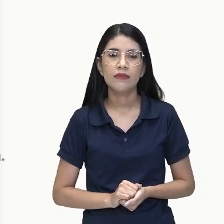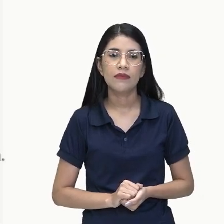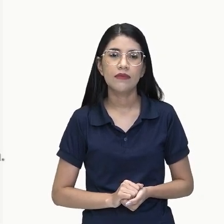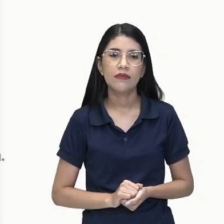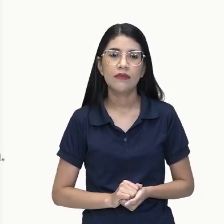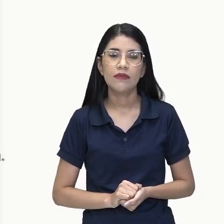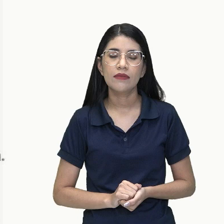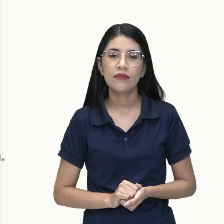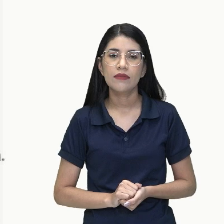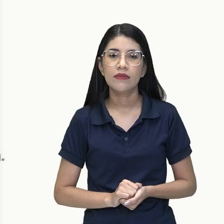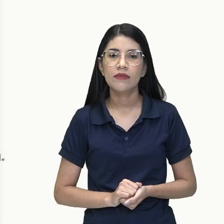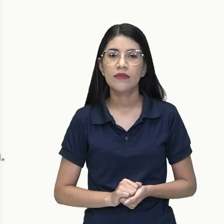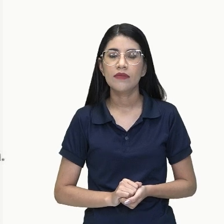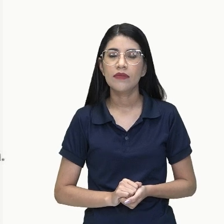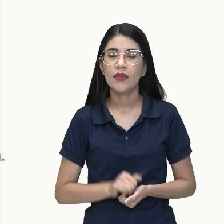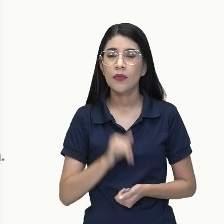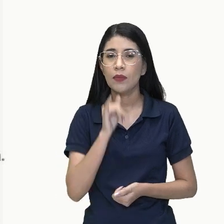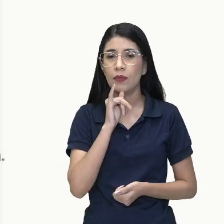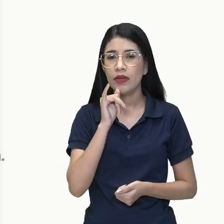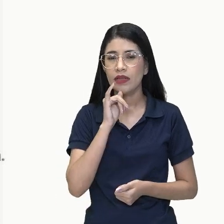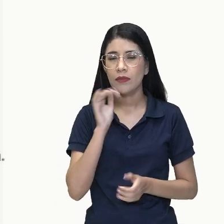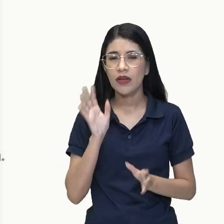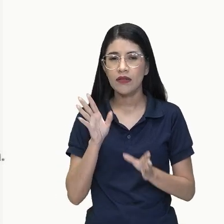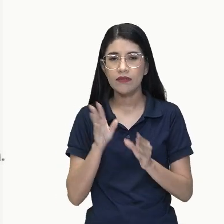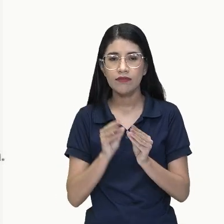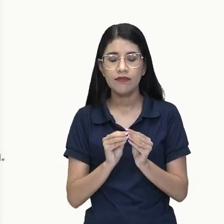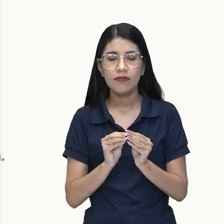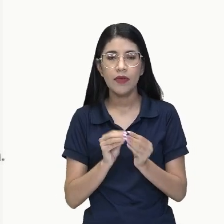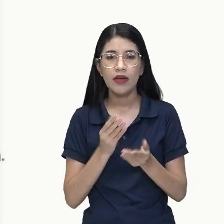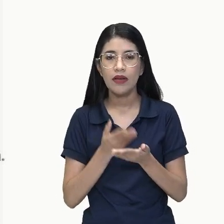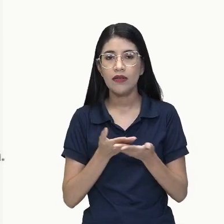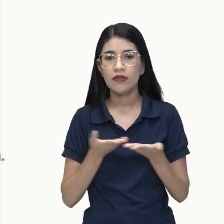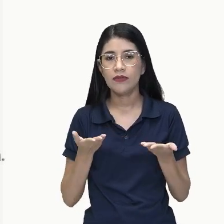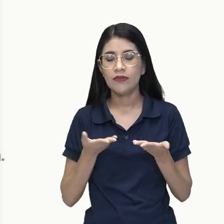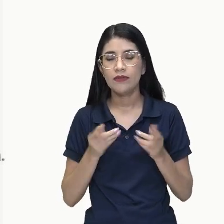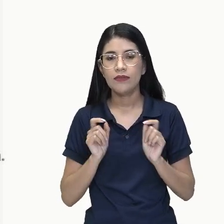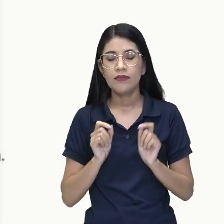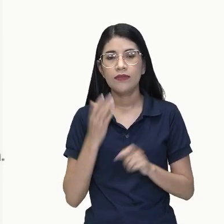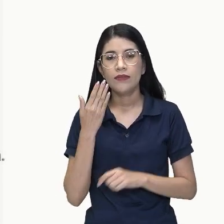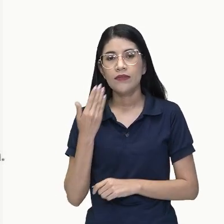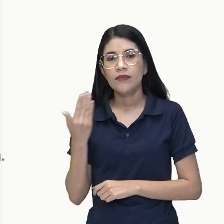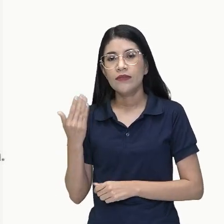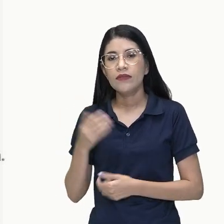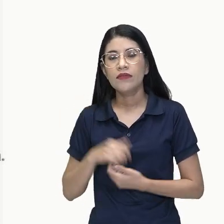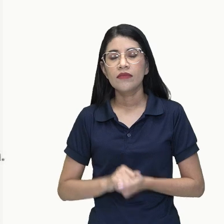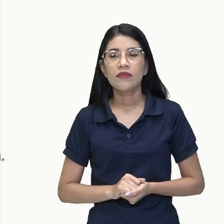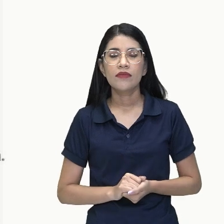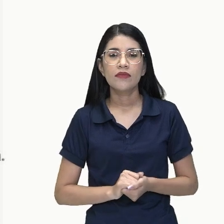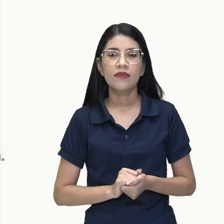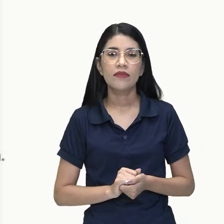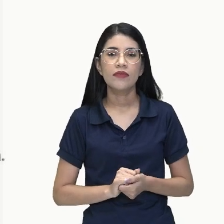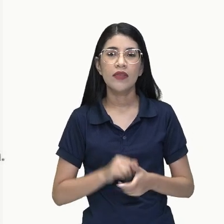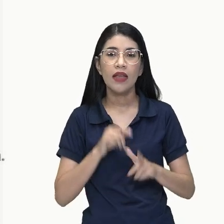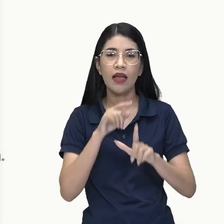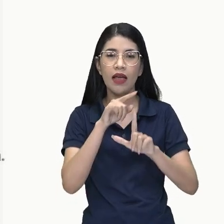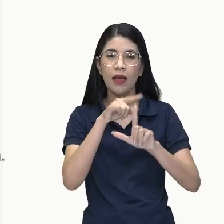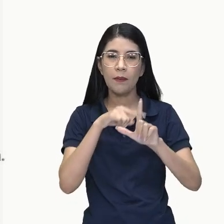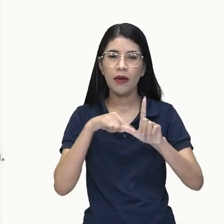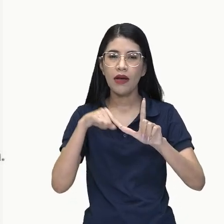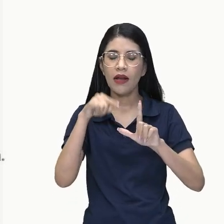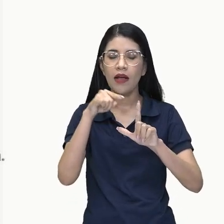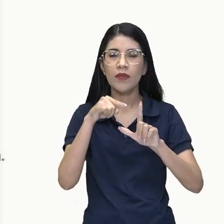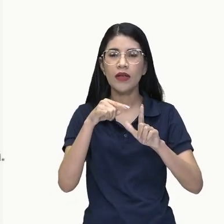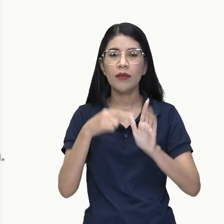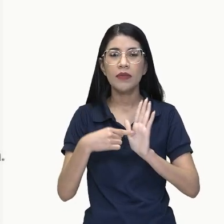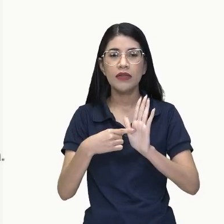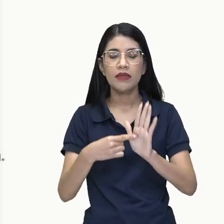Vamos para mais esse exemplo aí para a gente fechar a nossa aula de hoje, tá? Ele diz, uma parábola é descrita pela